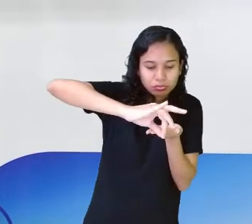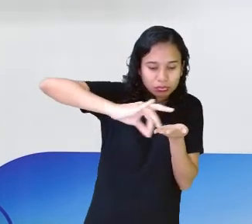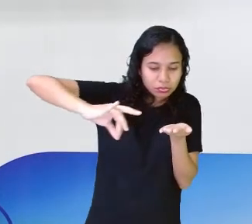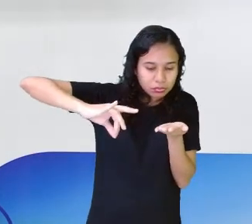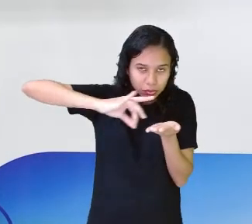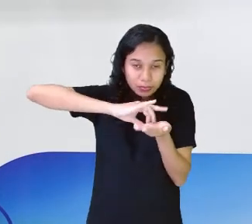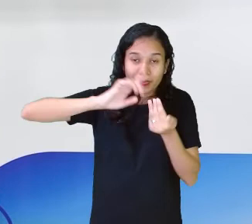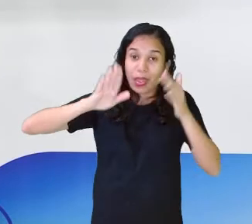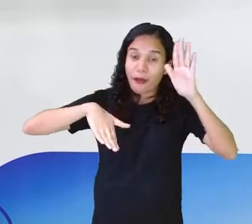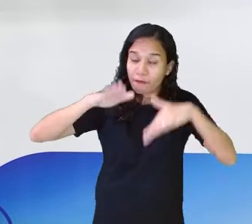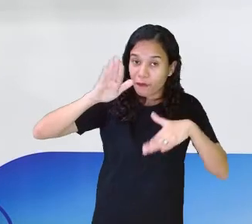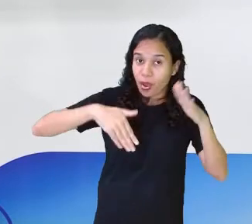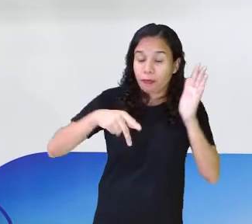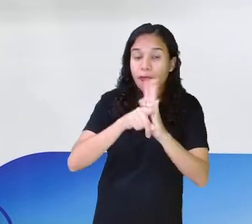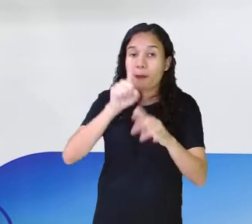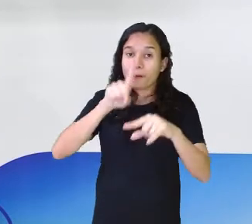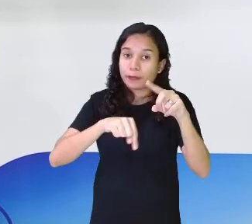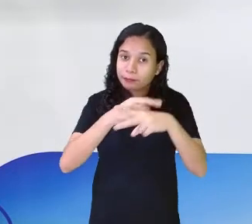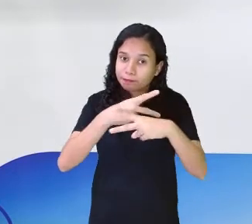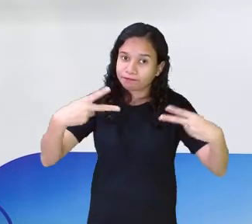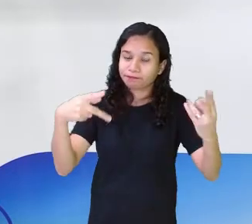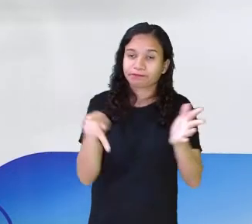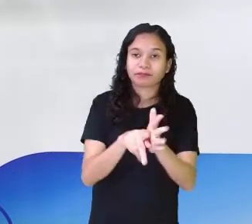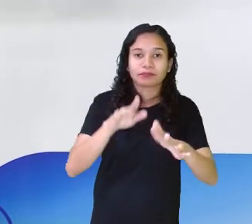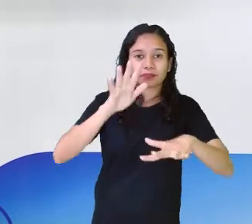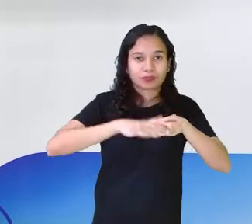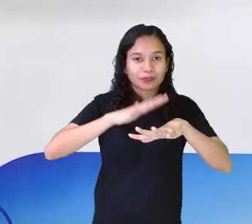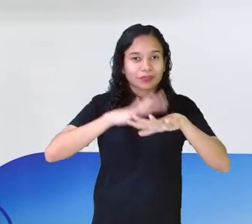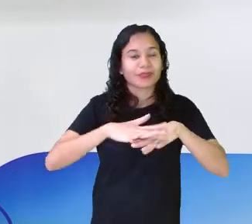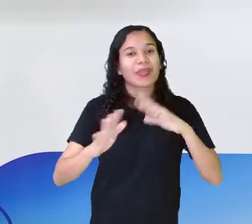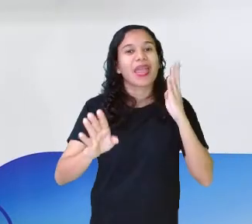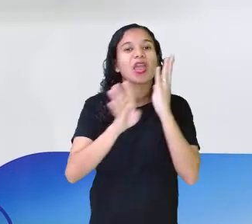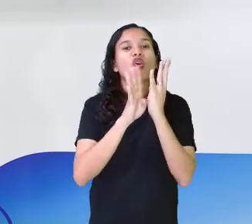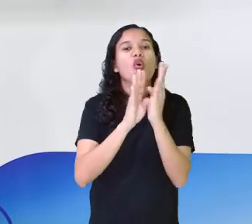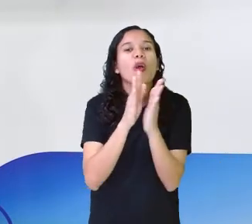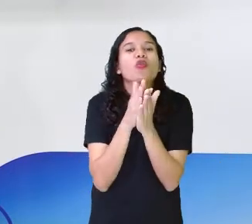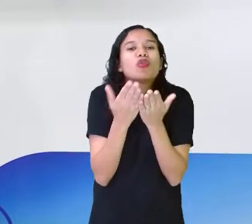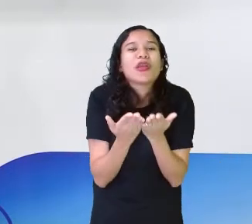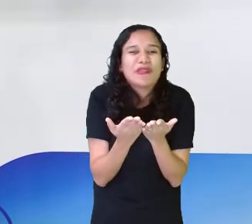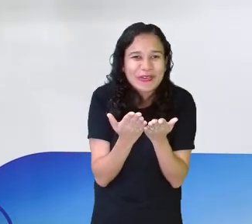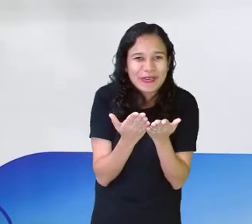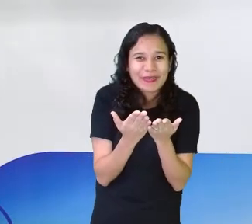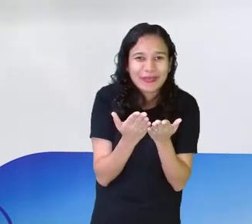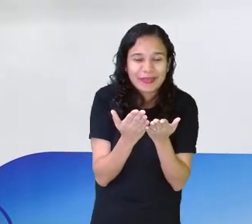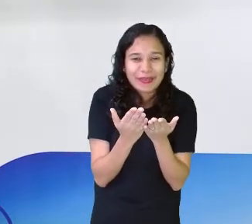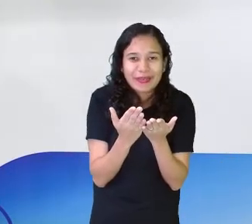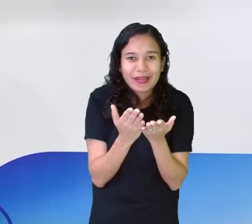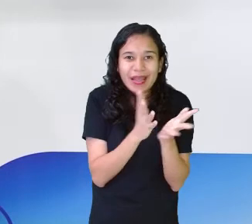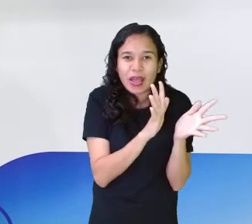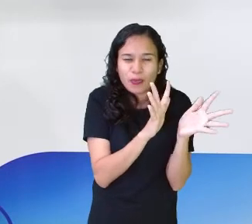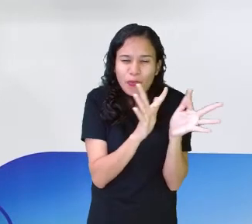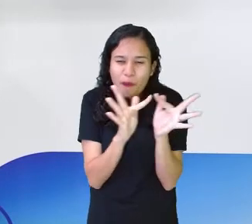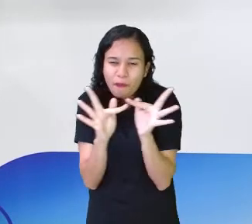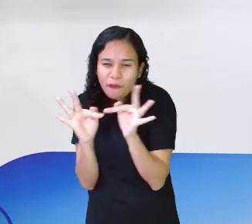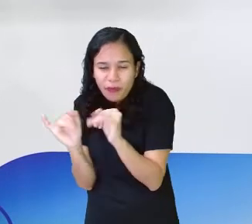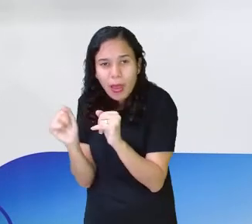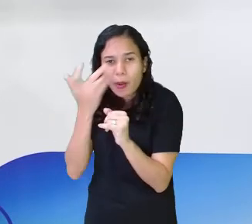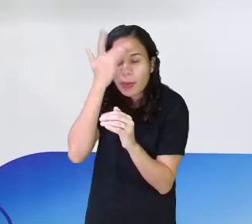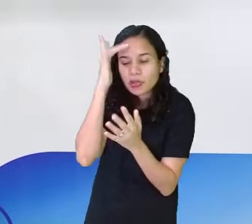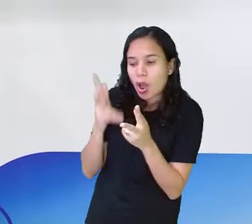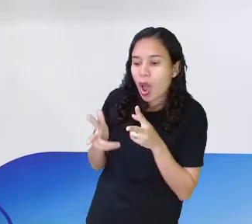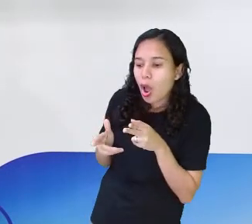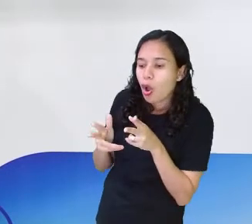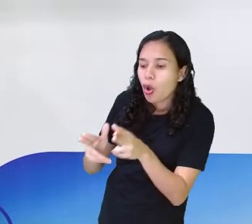Às vezes, em alguns materiais de matemática, vocês encontram isso no livro, nas últimas folhas, para